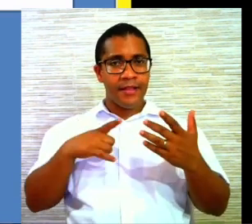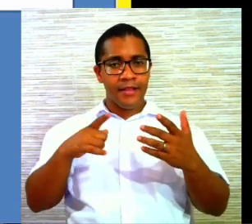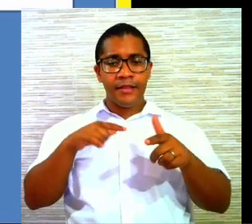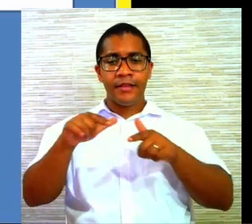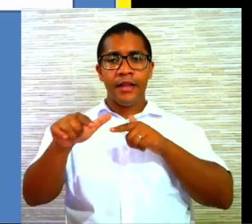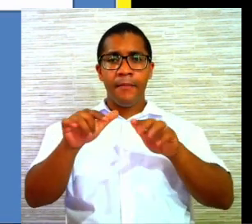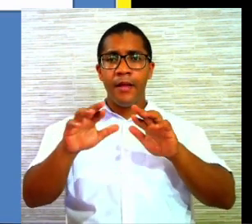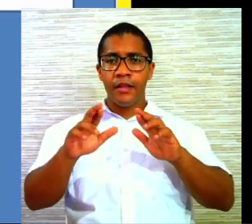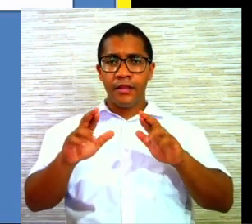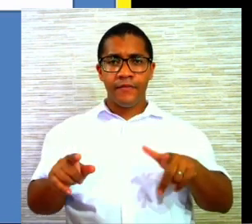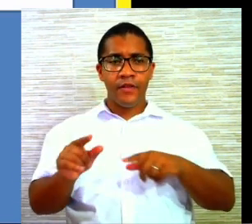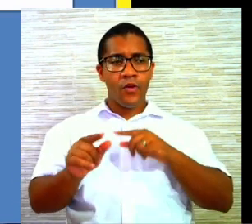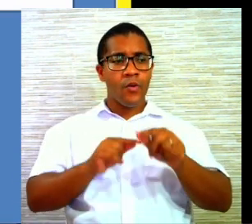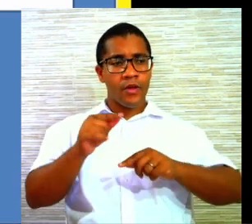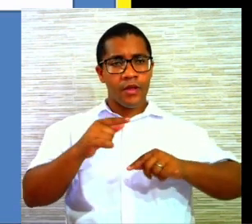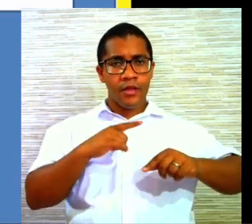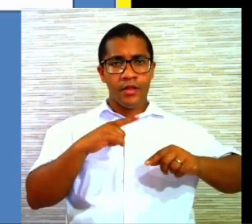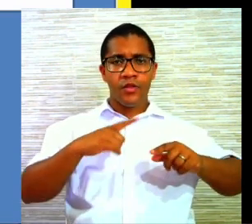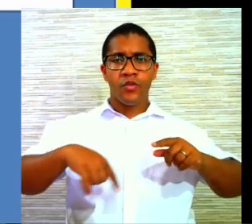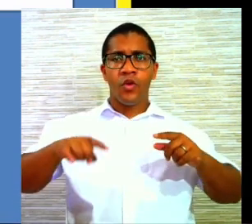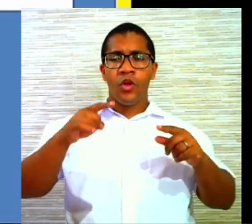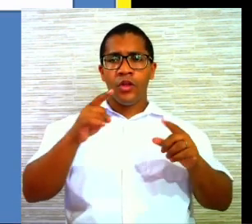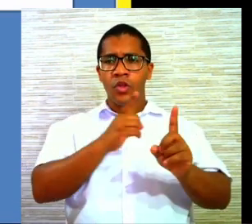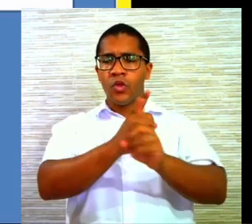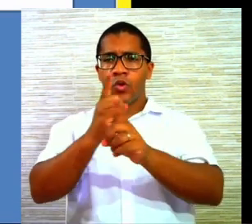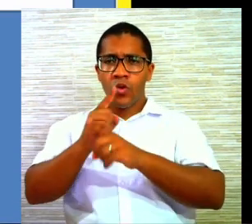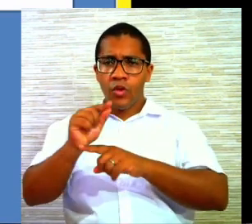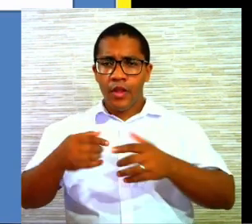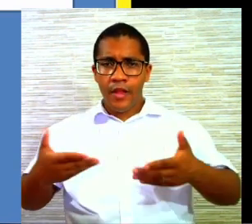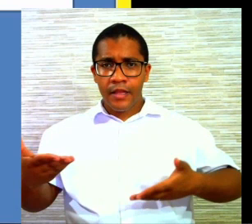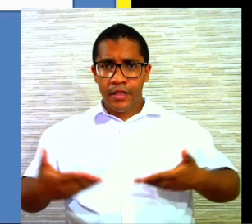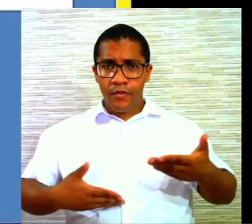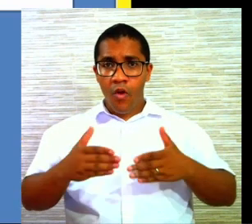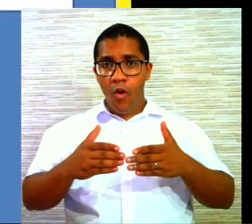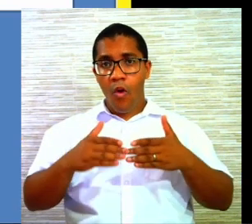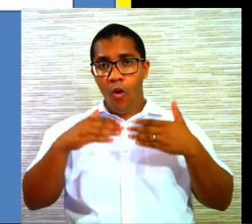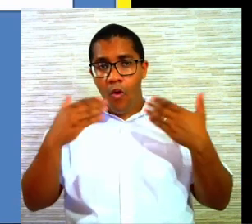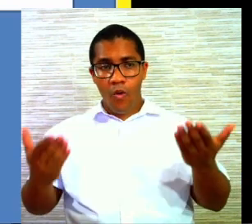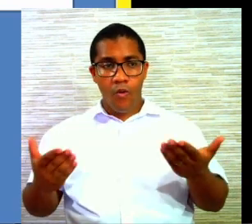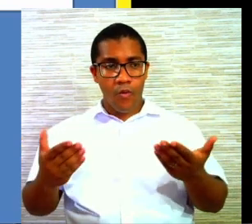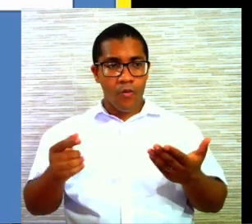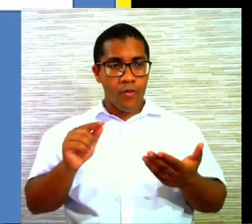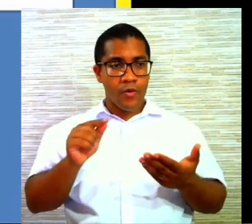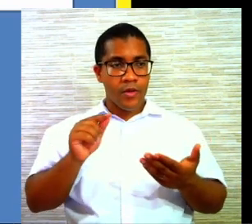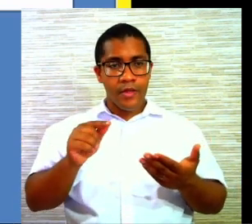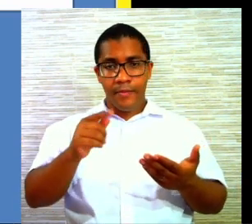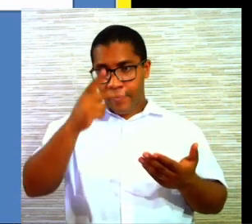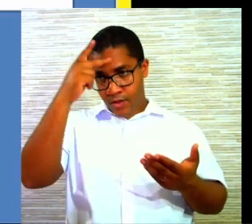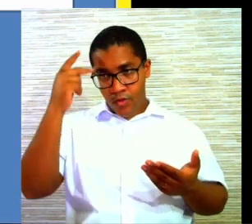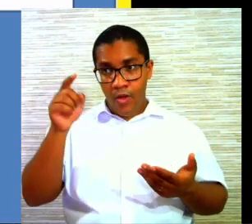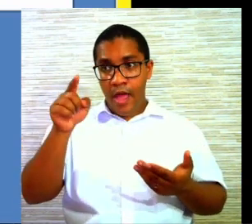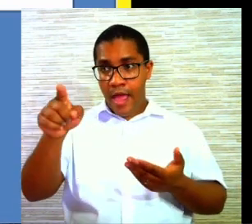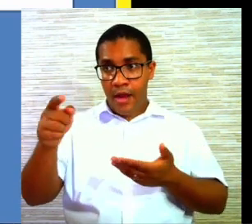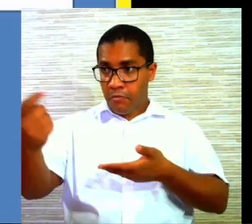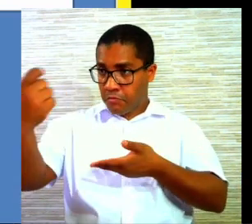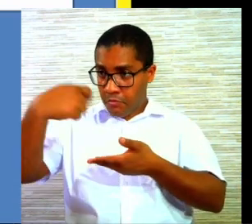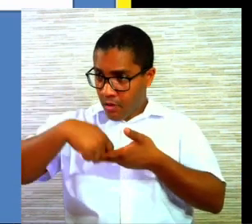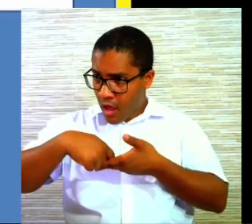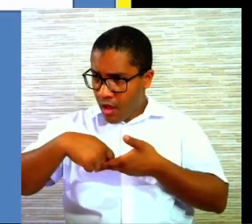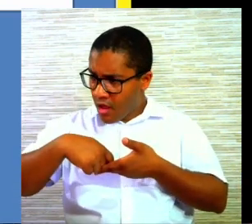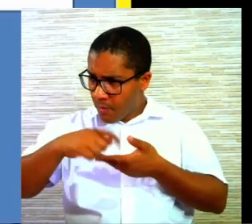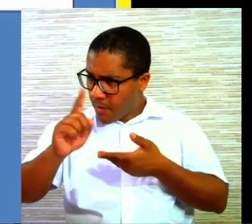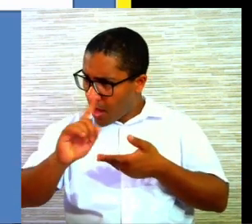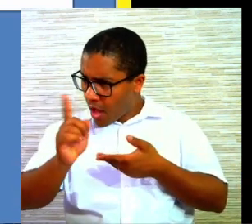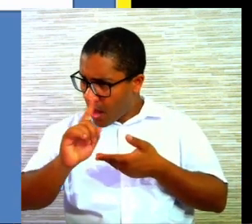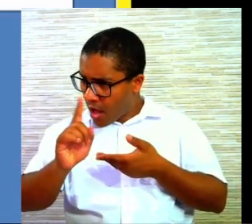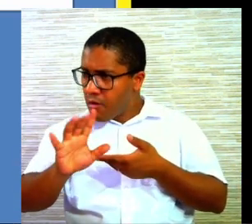mais encontrada no país é a da servidão, ou a peonagem por dívida, né?